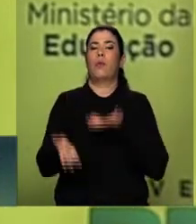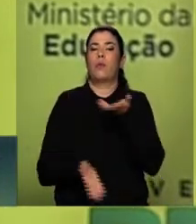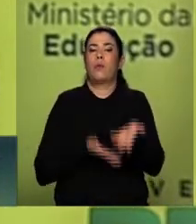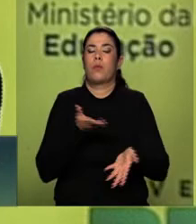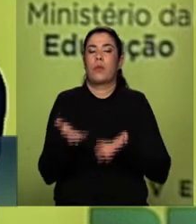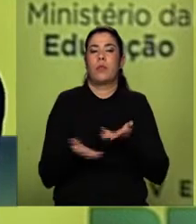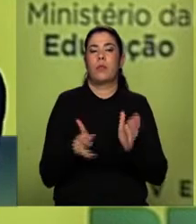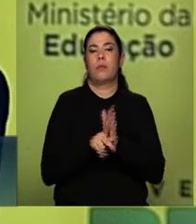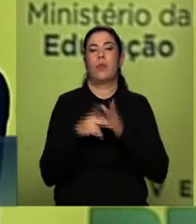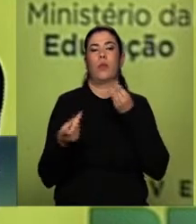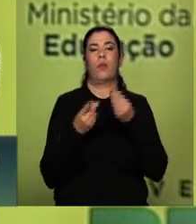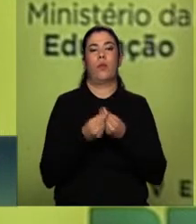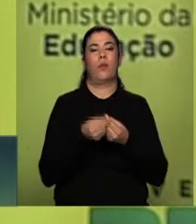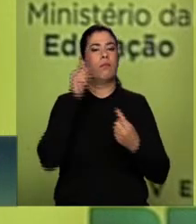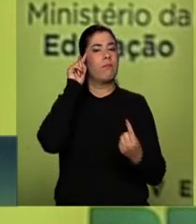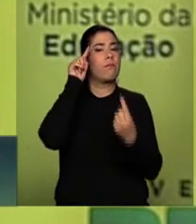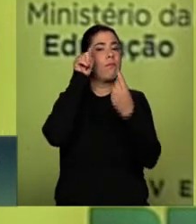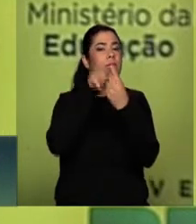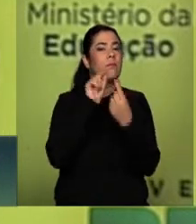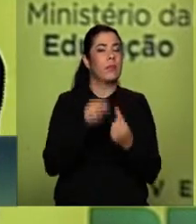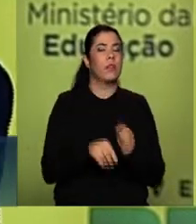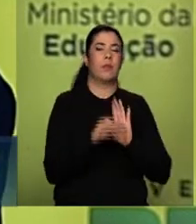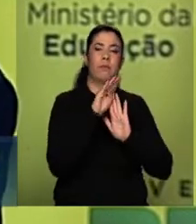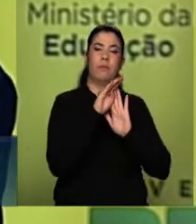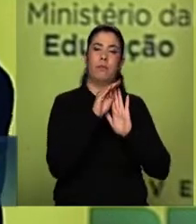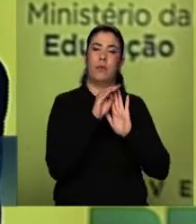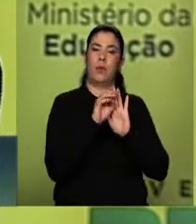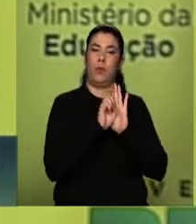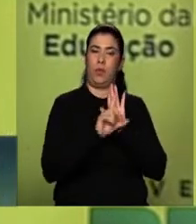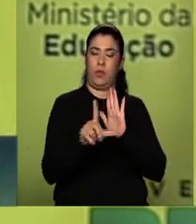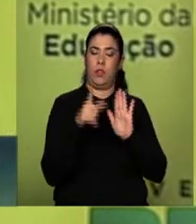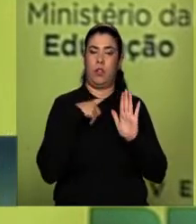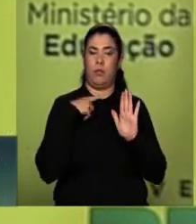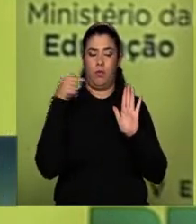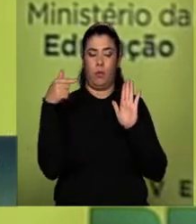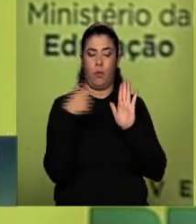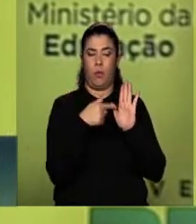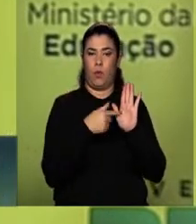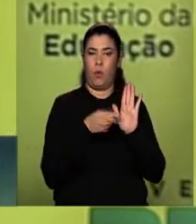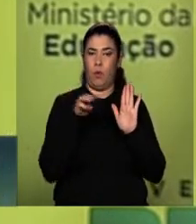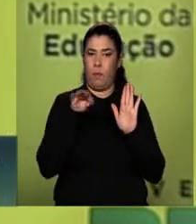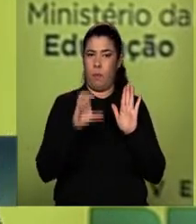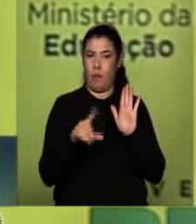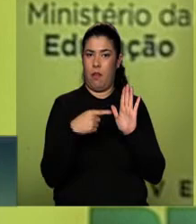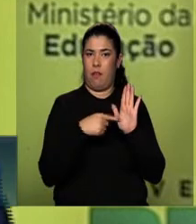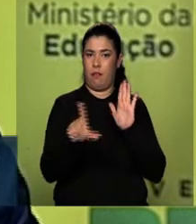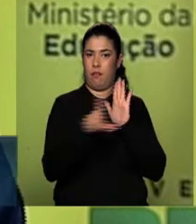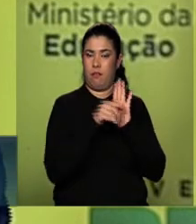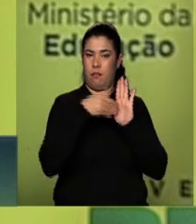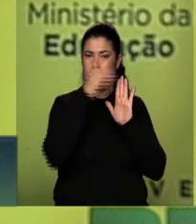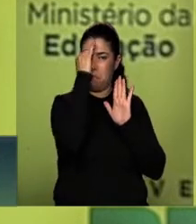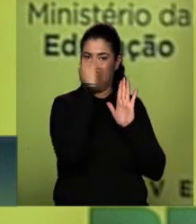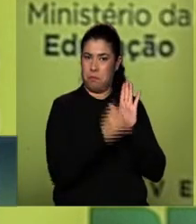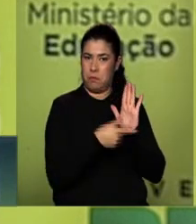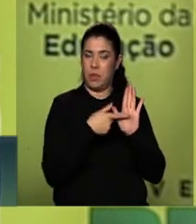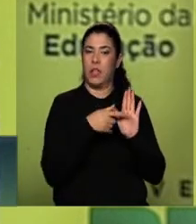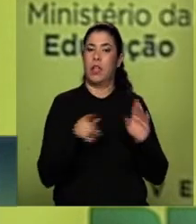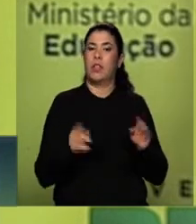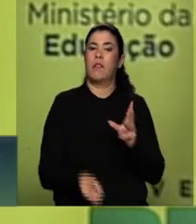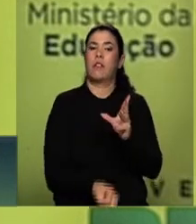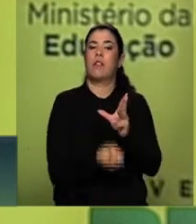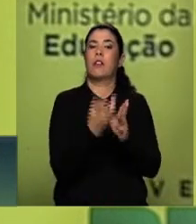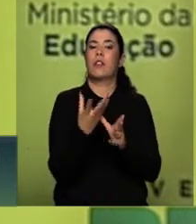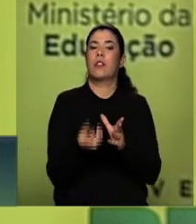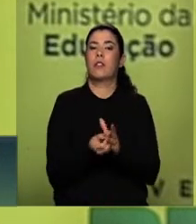processo por meio da indução que o edital faz, que o MEC vem corretamente fazendo, atendendo a lei federal, ou propiciando